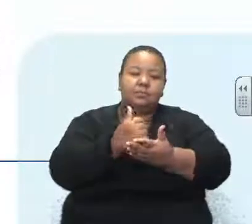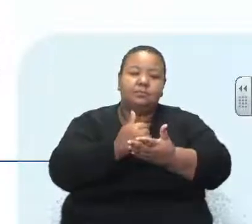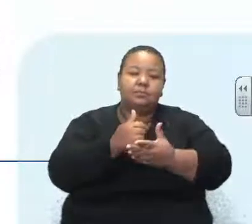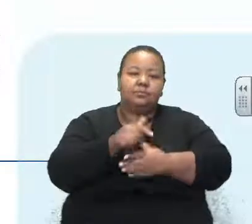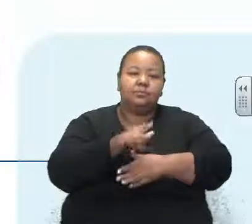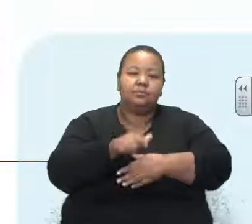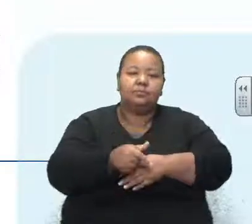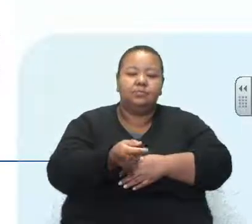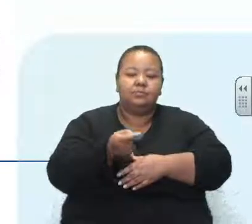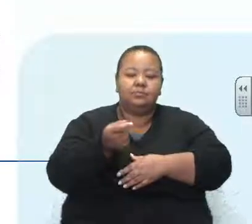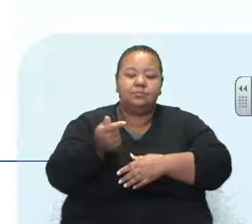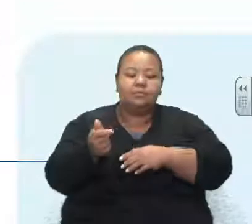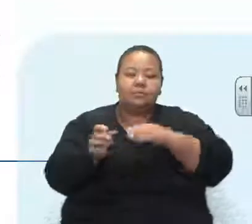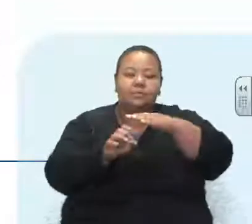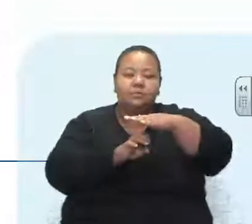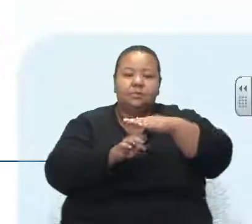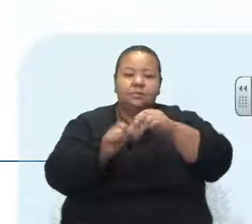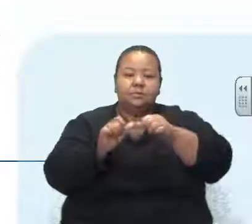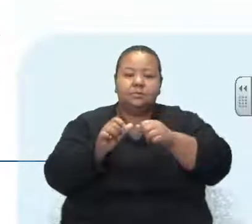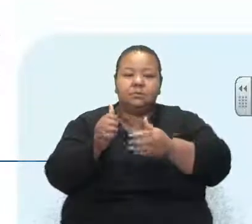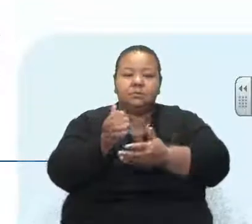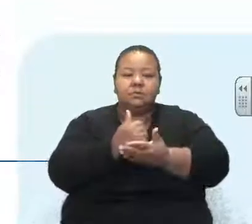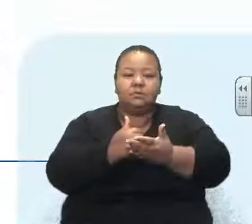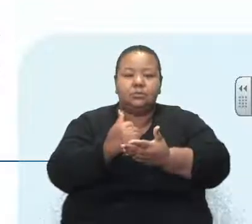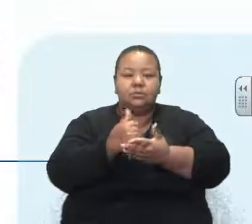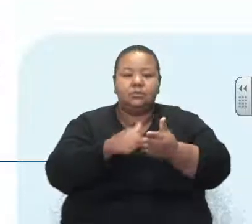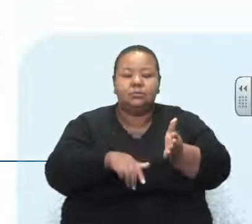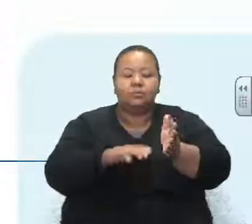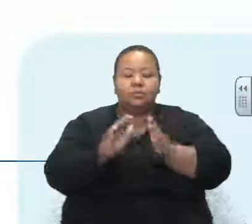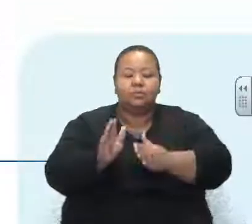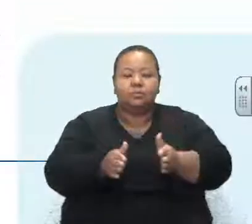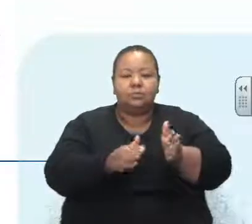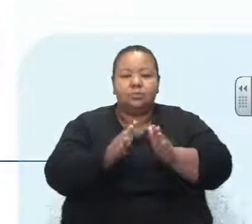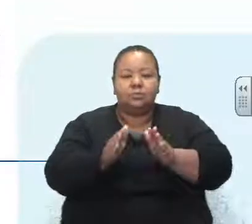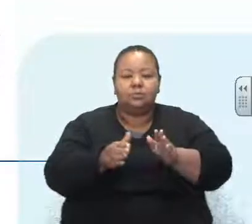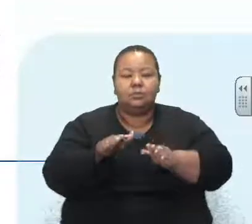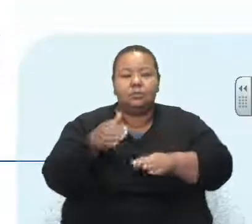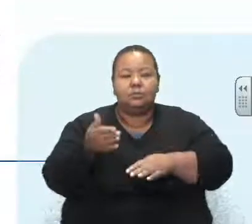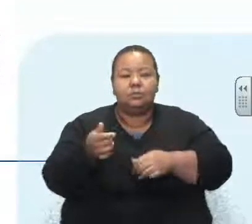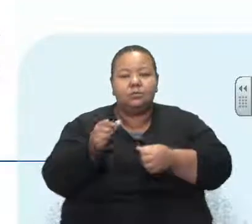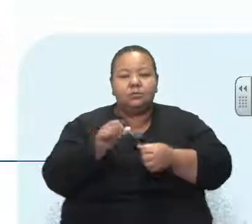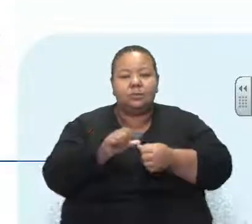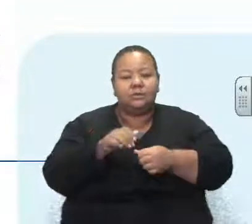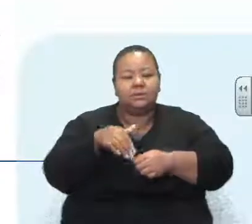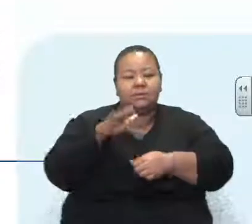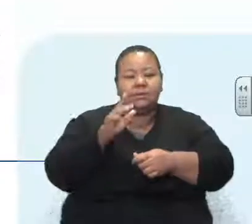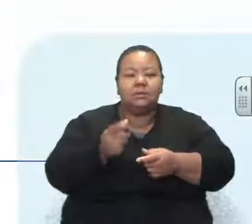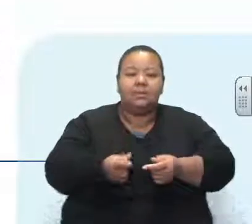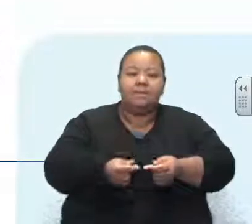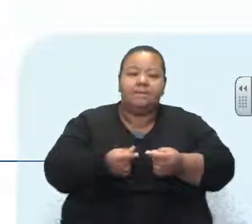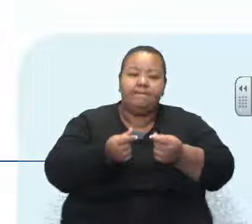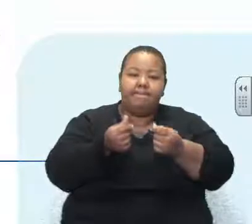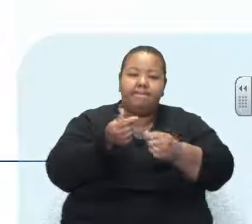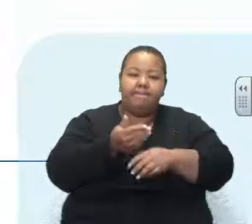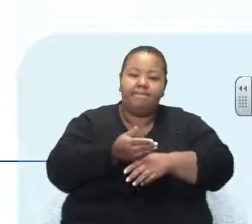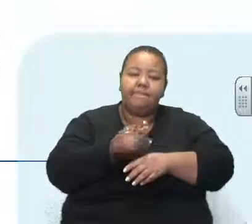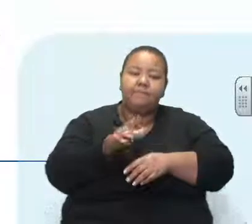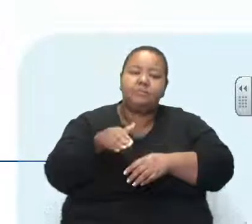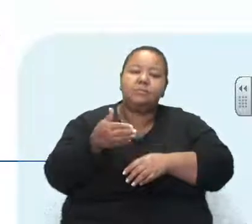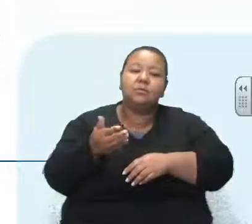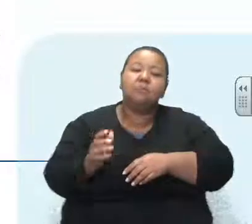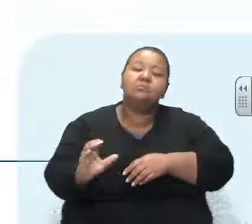muito poucas empresas fazem controle da produção. Quando fazem ainda, fazem mais da parte financeira. E aí, o